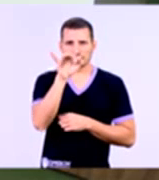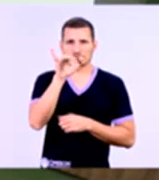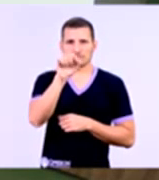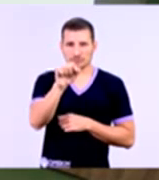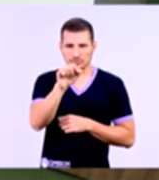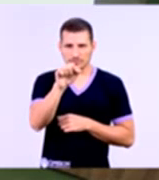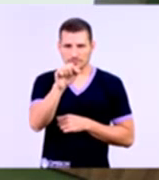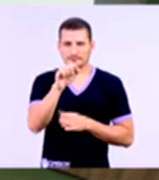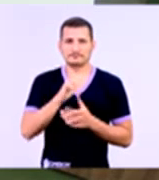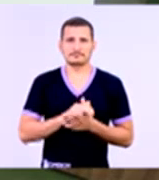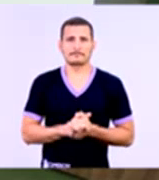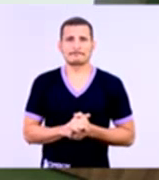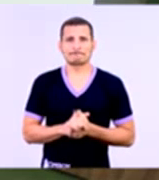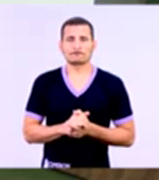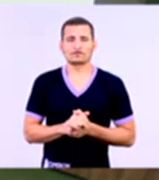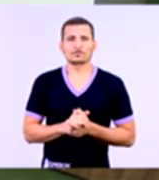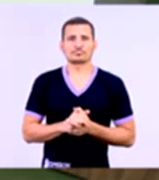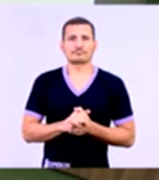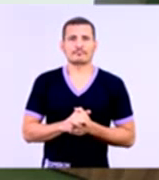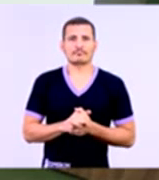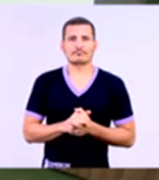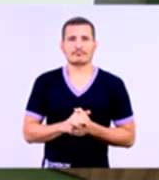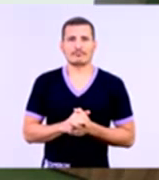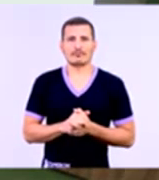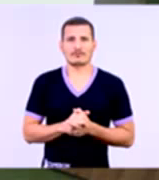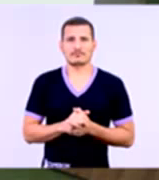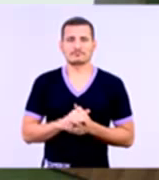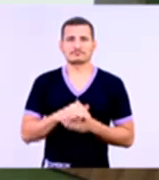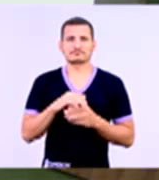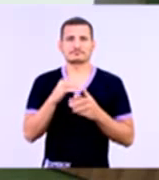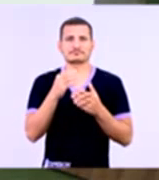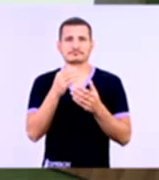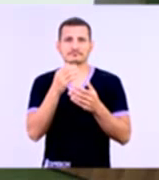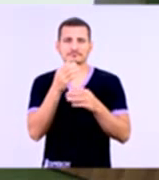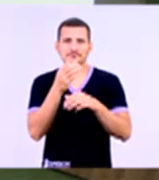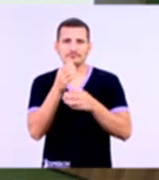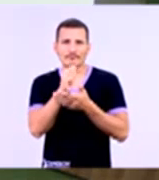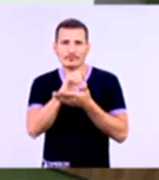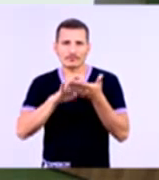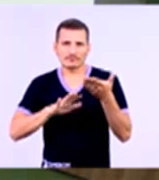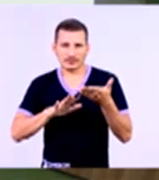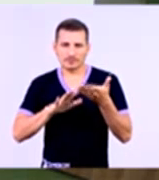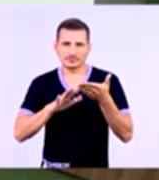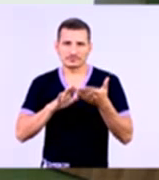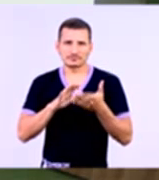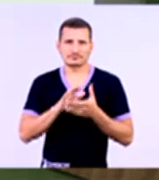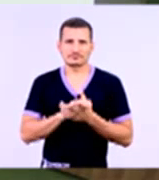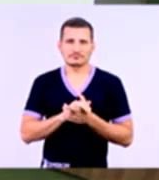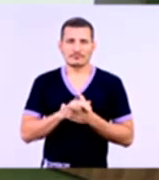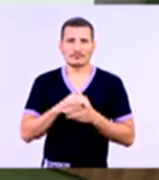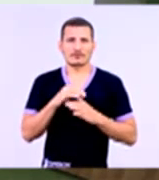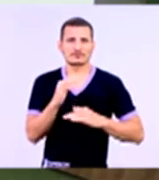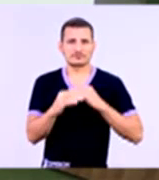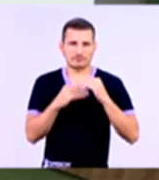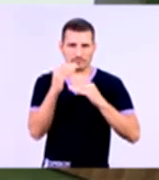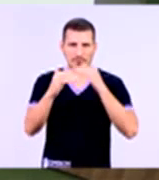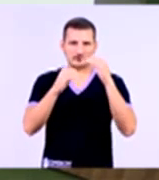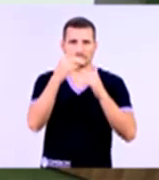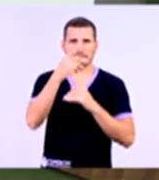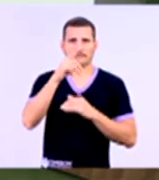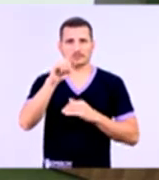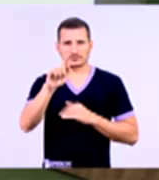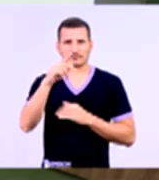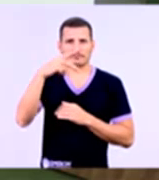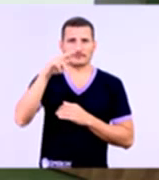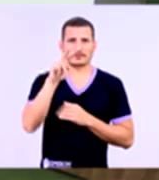proposta no AVA na última semana, né? Basicamente, a atividade fala sobre o desenvolvimento de uma página PHP